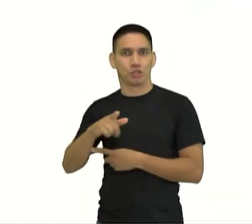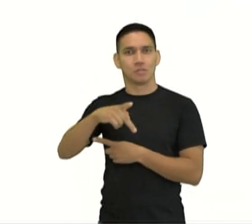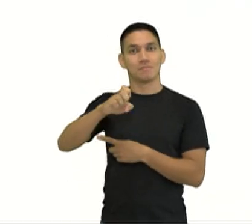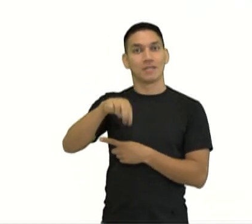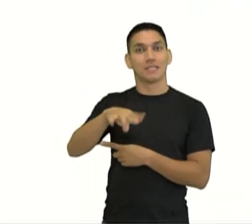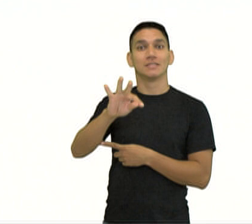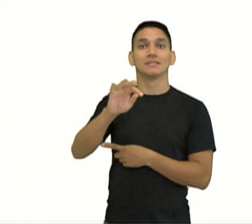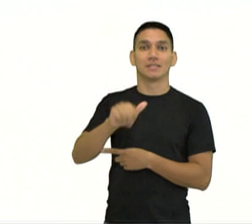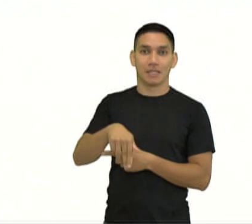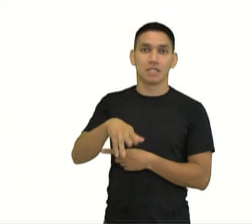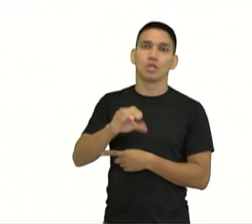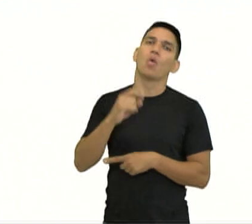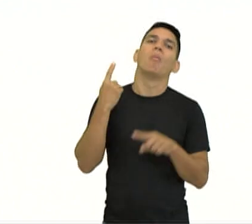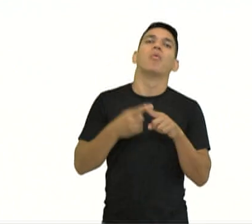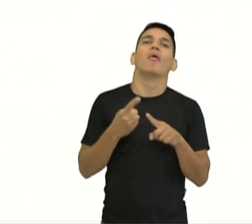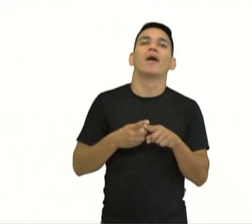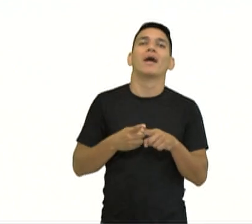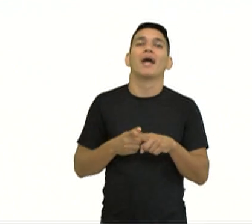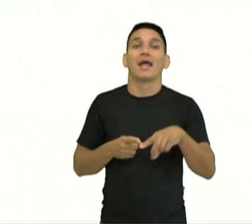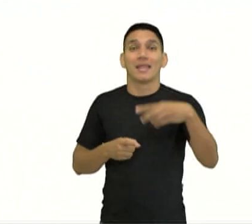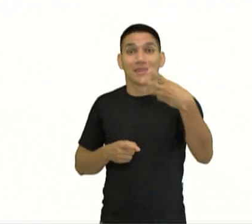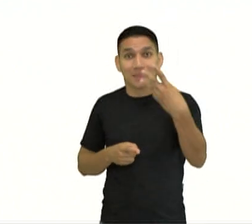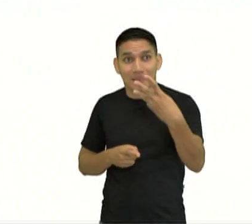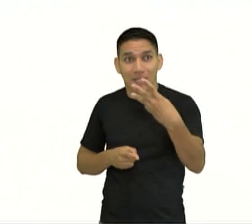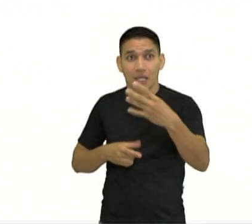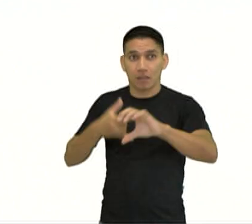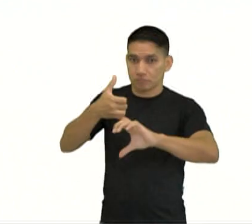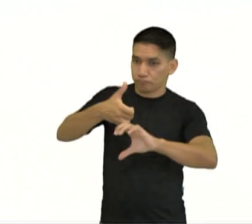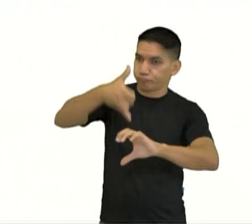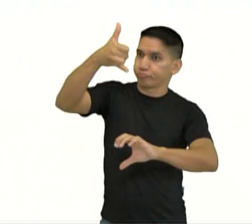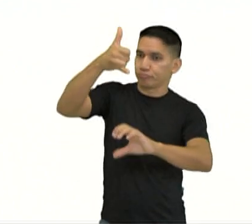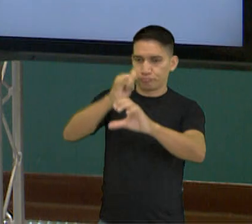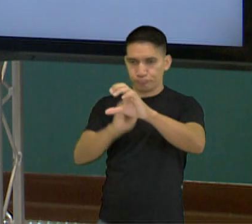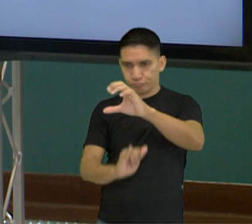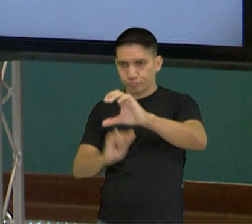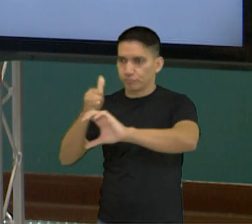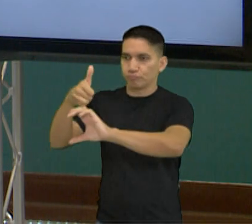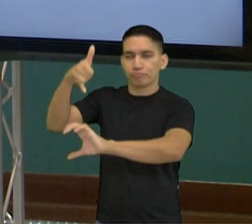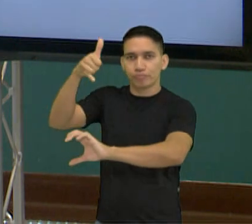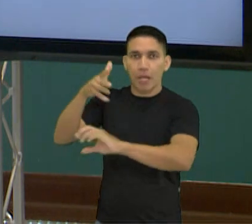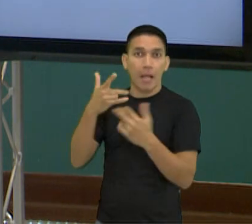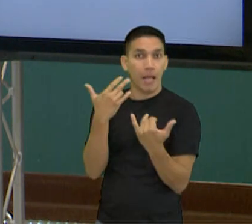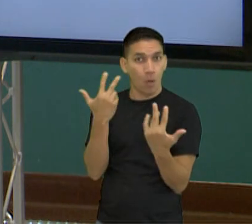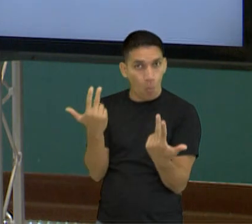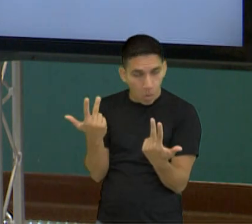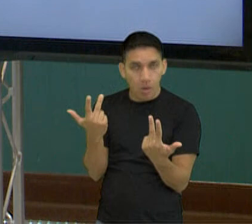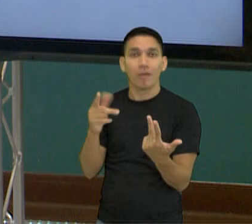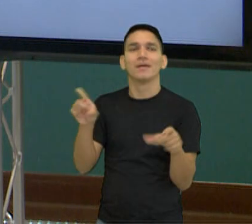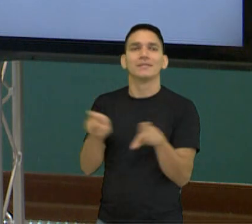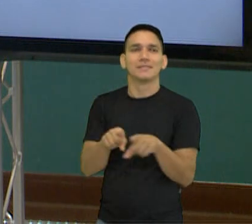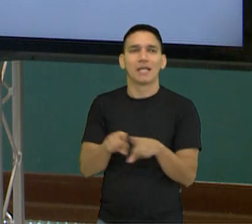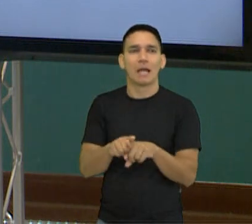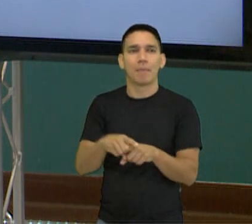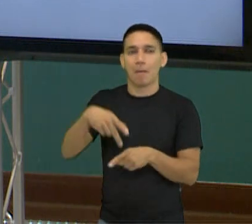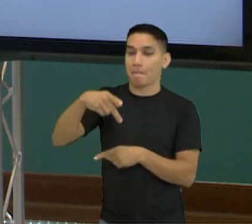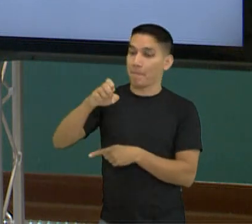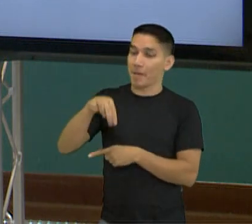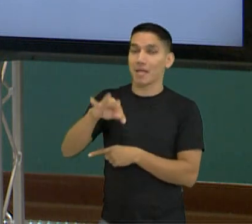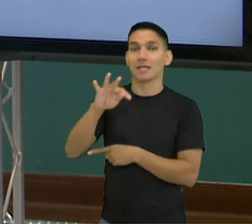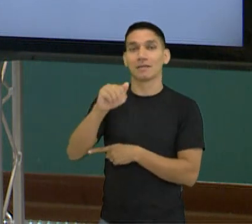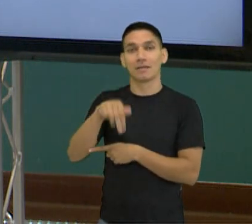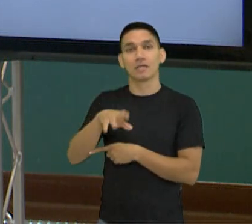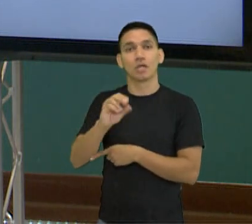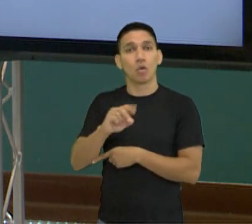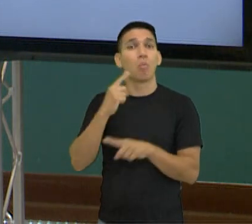2,2,4-trimetilpentano, porque são 3 radicais de um único carbono semelhante, pentano porque na cadeia principal tem 5 carbonos. E a